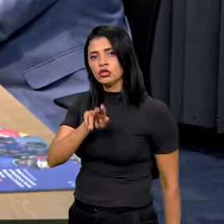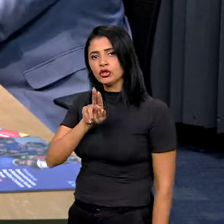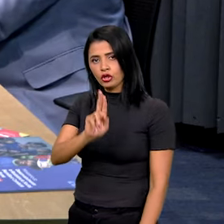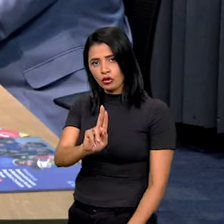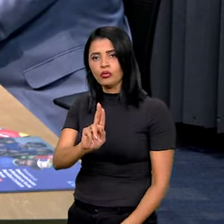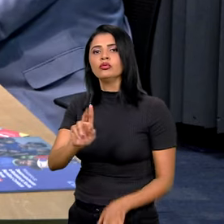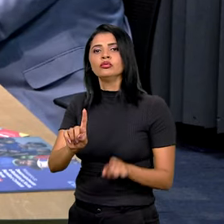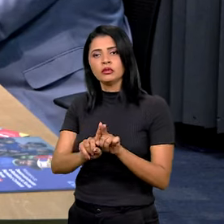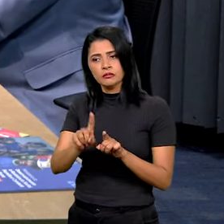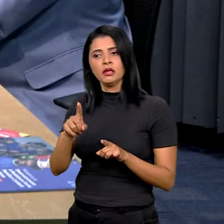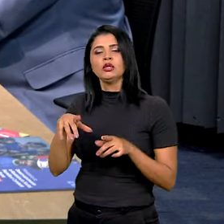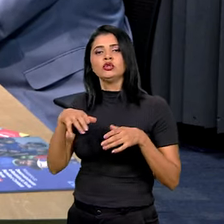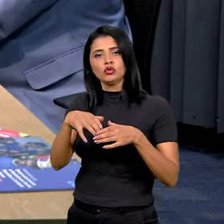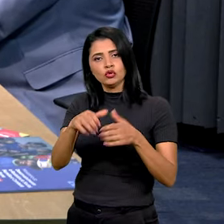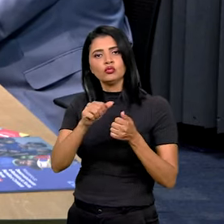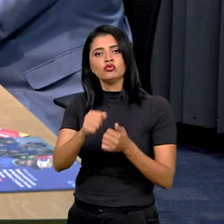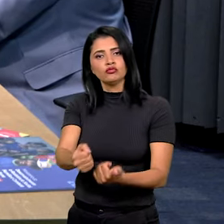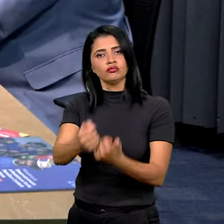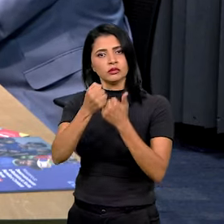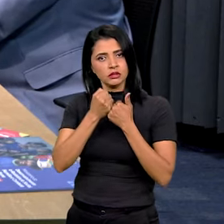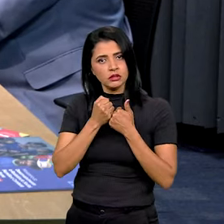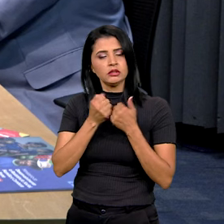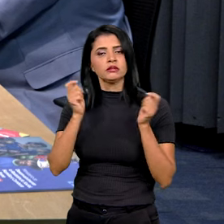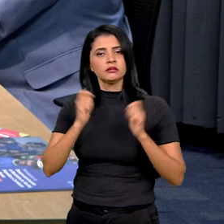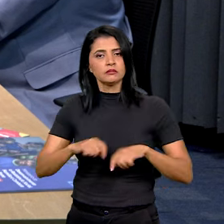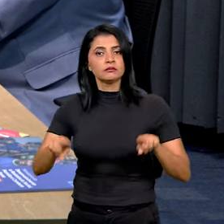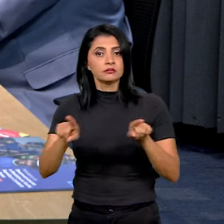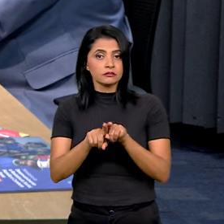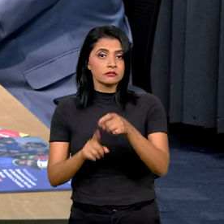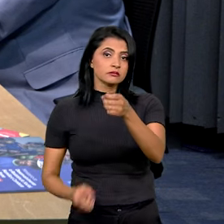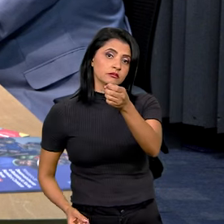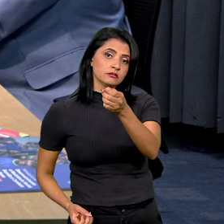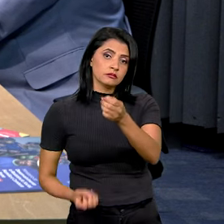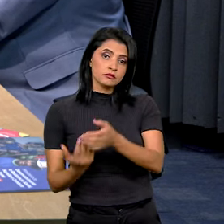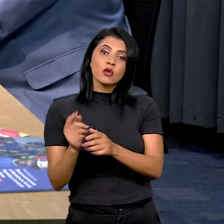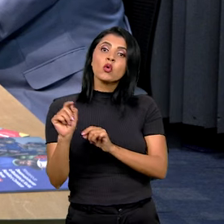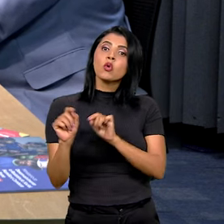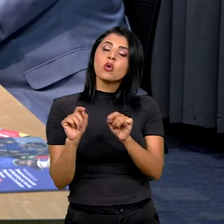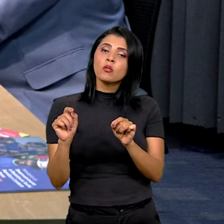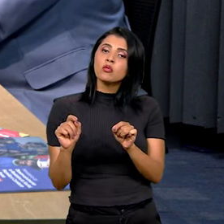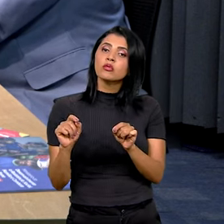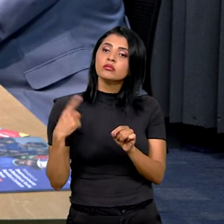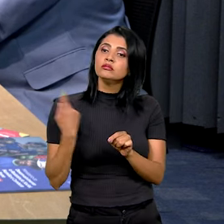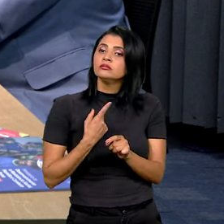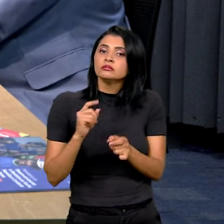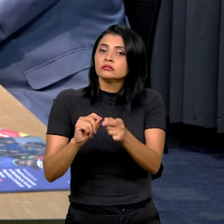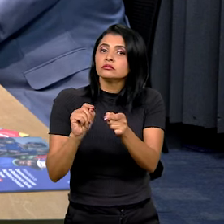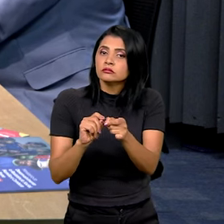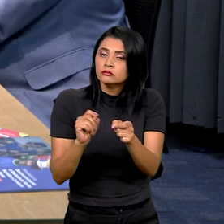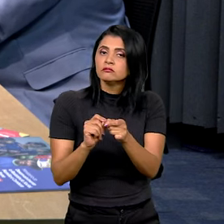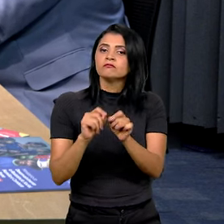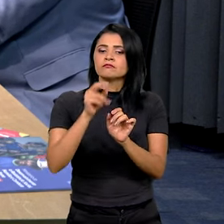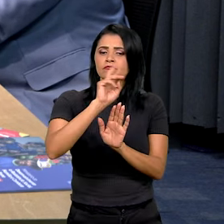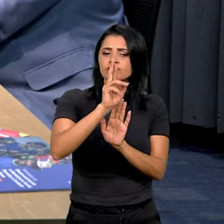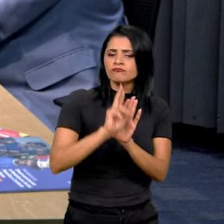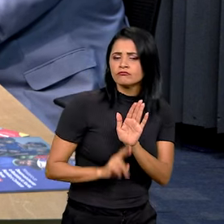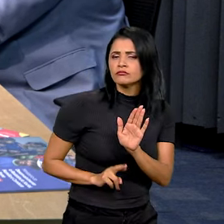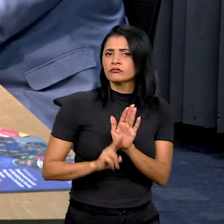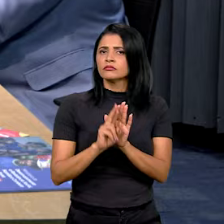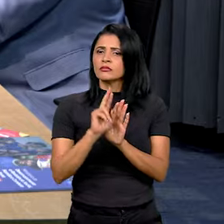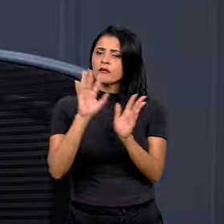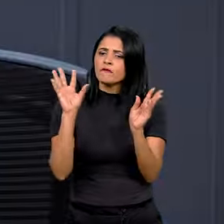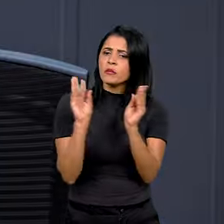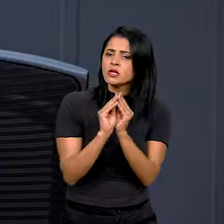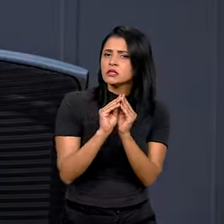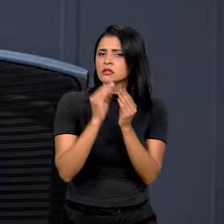que é membro da rede então a gente sabe que vai ajudar com eles em bastante e vamos construir isso com toda a a todo um relatório